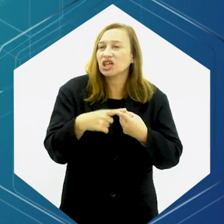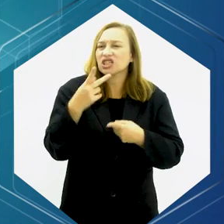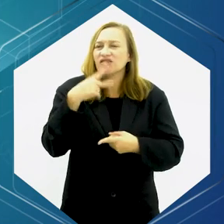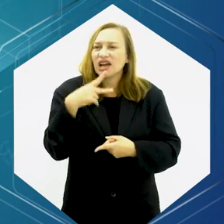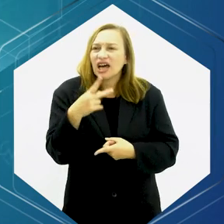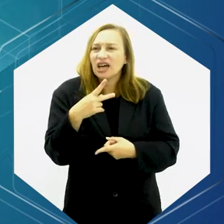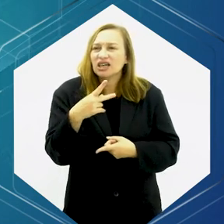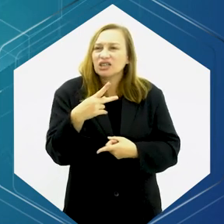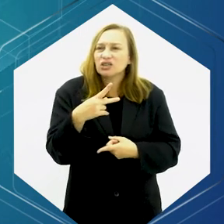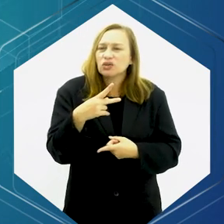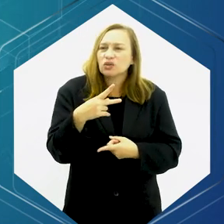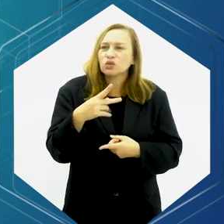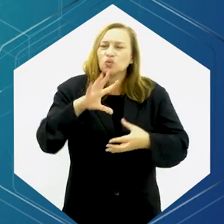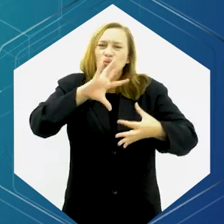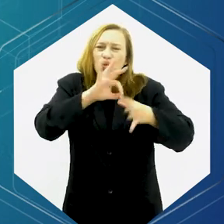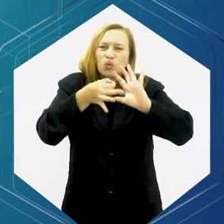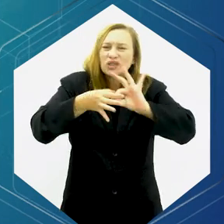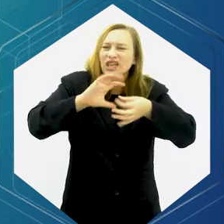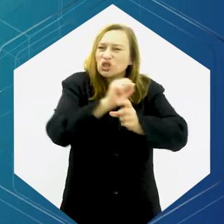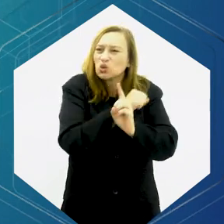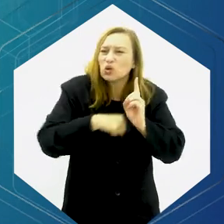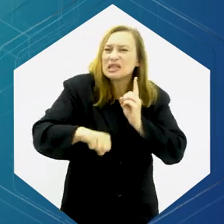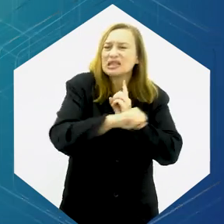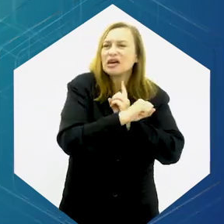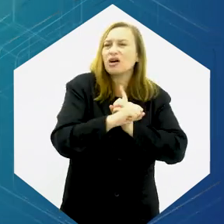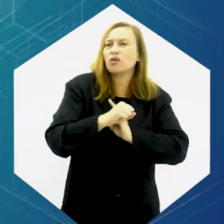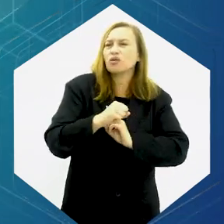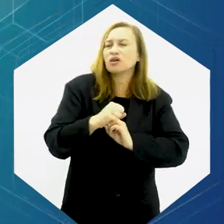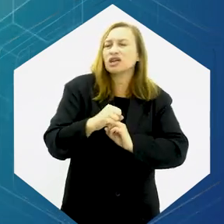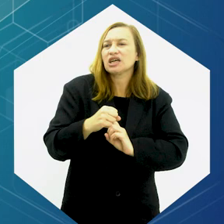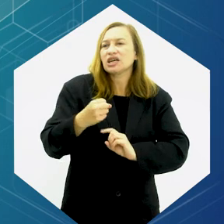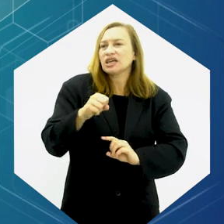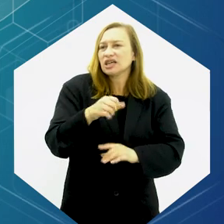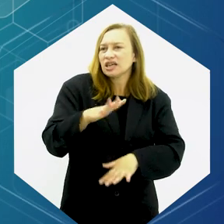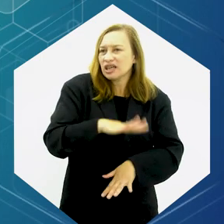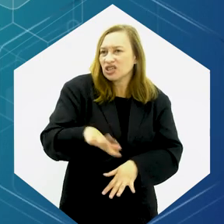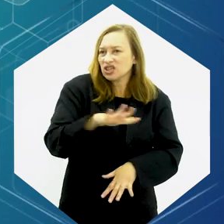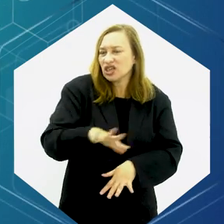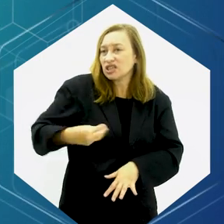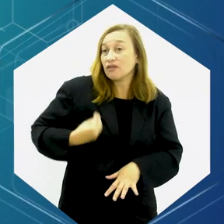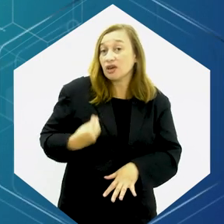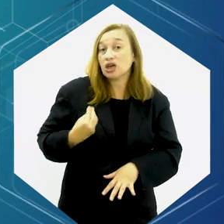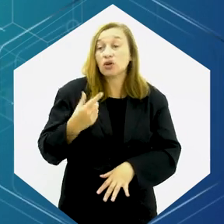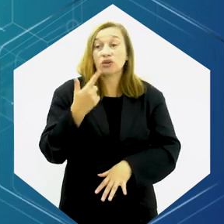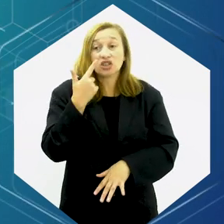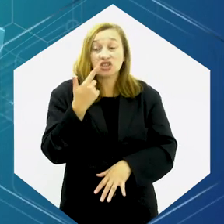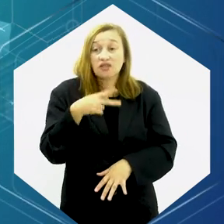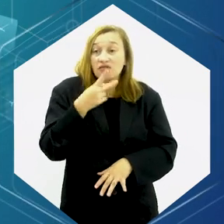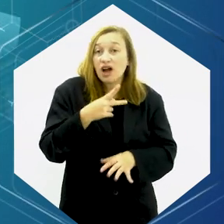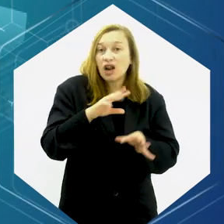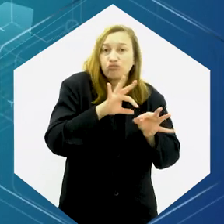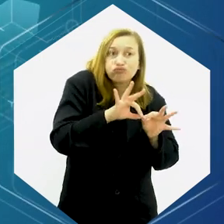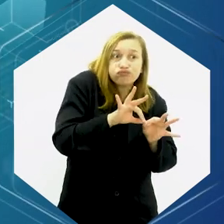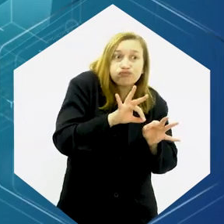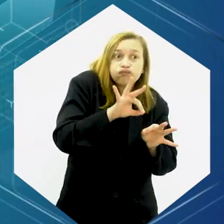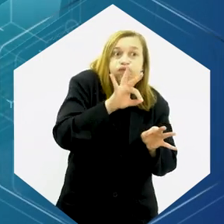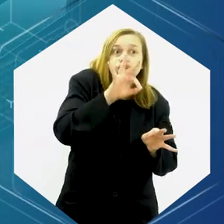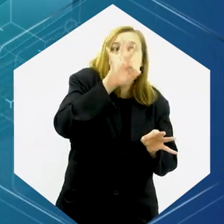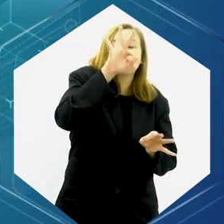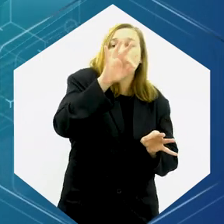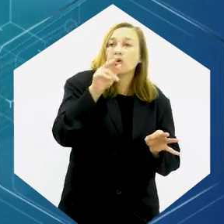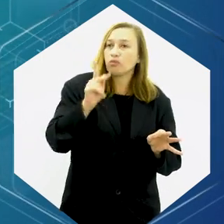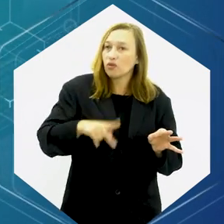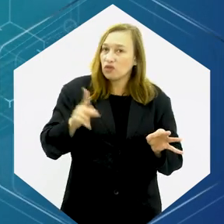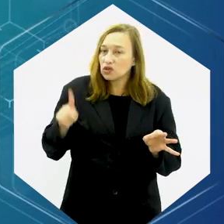também a gente falar aqui porque a gente tem falado muito né de um contexto social que essas crianças vivem e quando a gente fala desse aumento da